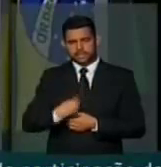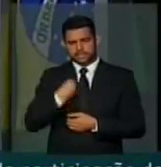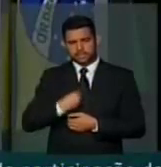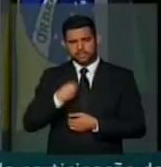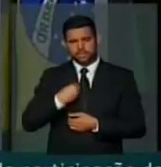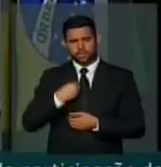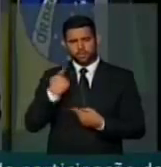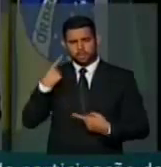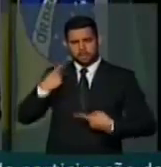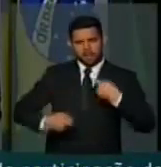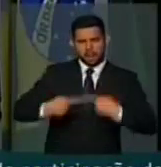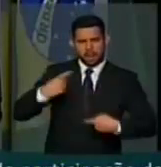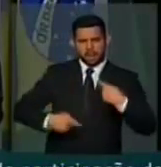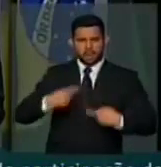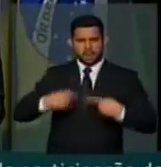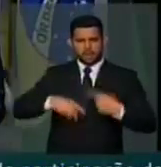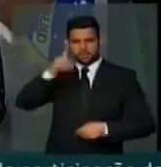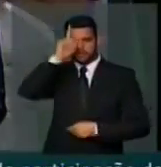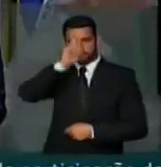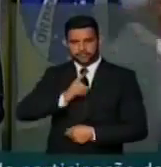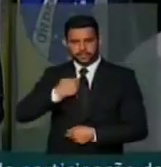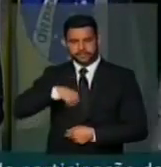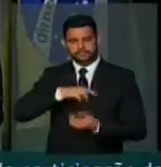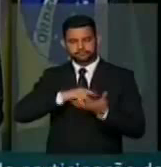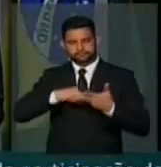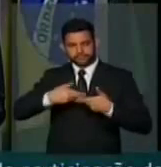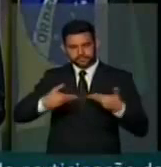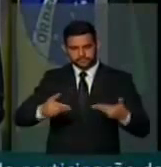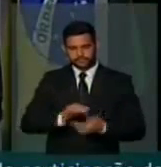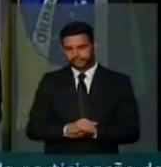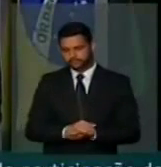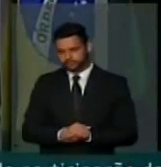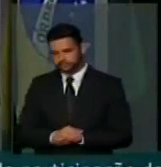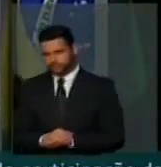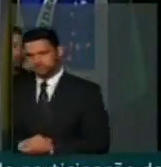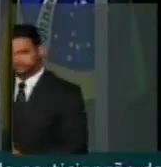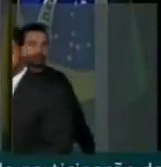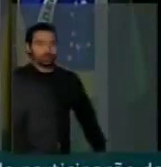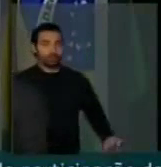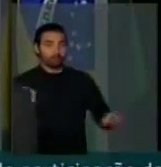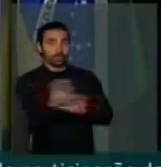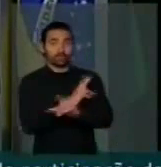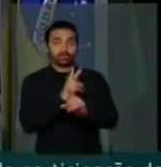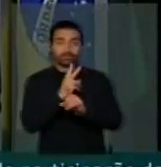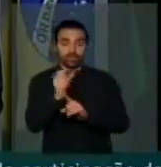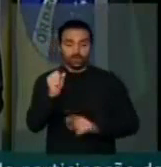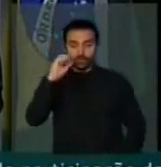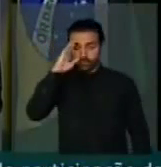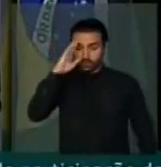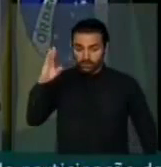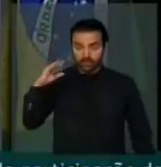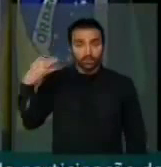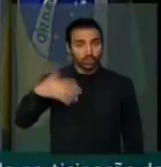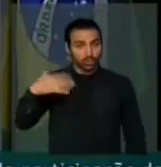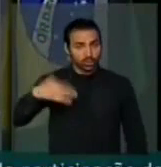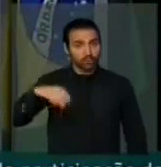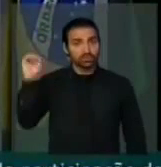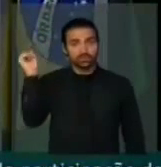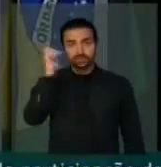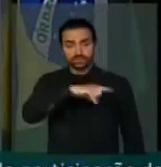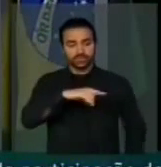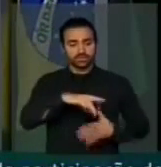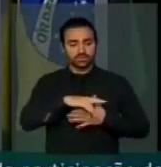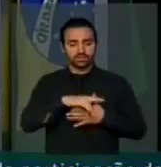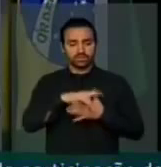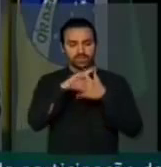ao contra-ataque alemão e etc. E finalmente, após essa vitória, nossos soldados tiveram a difícil missão de liderar a força